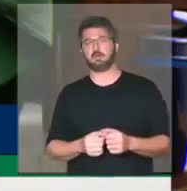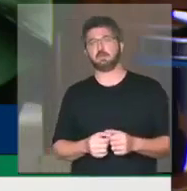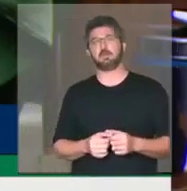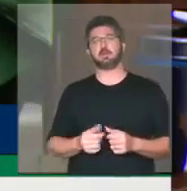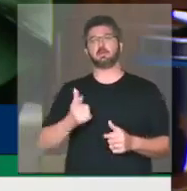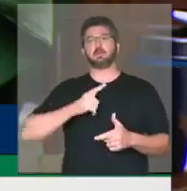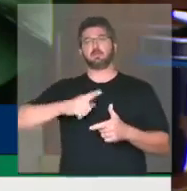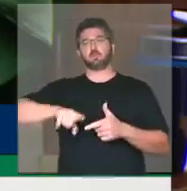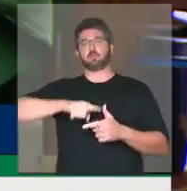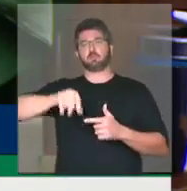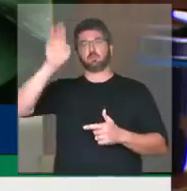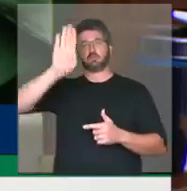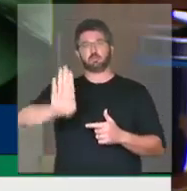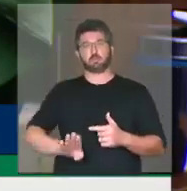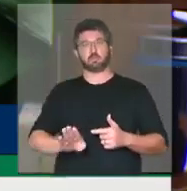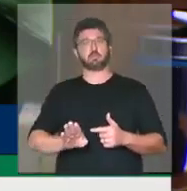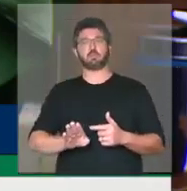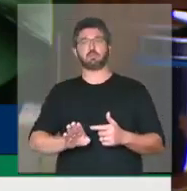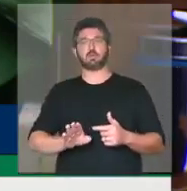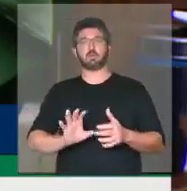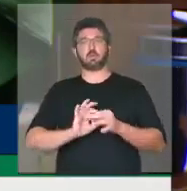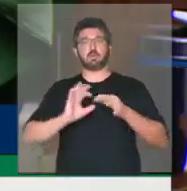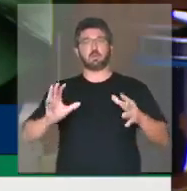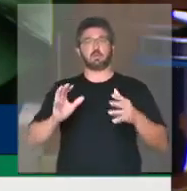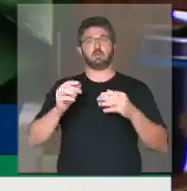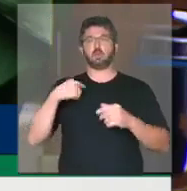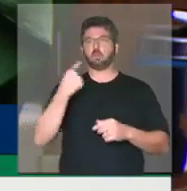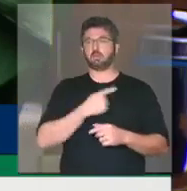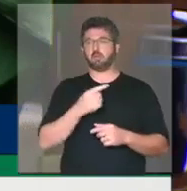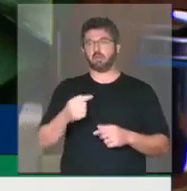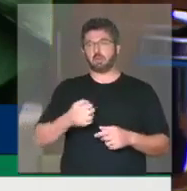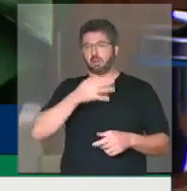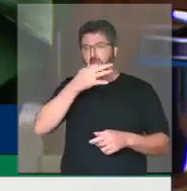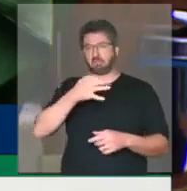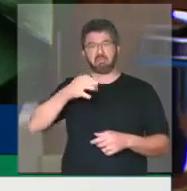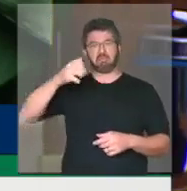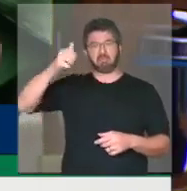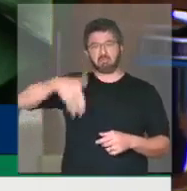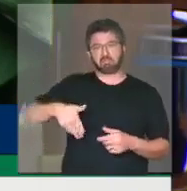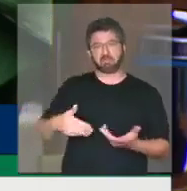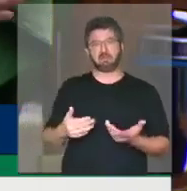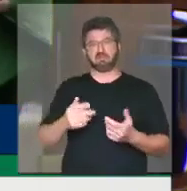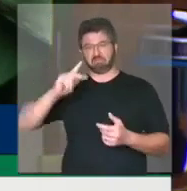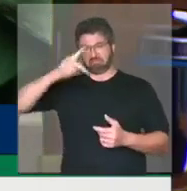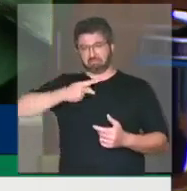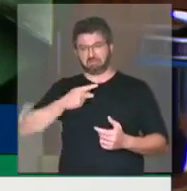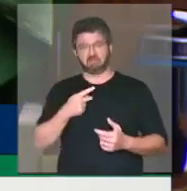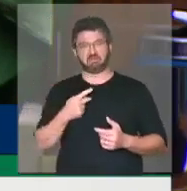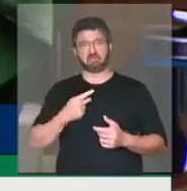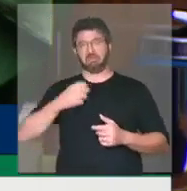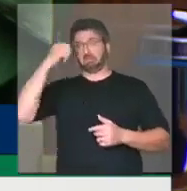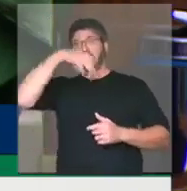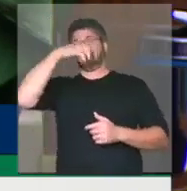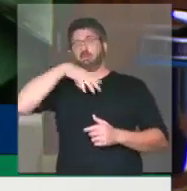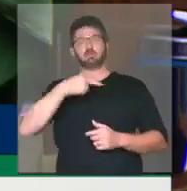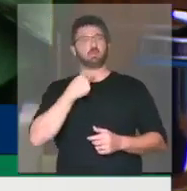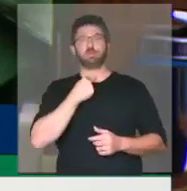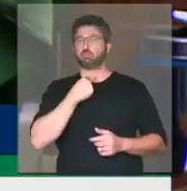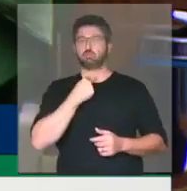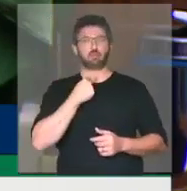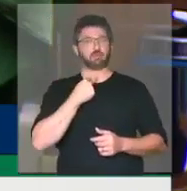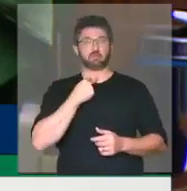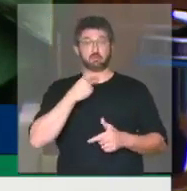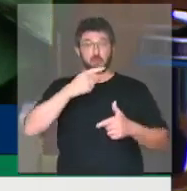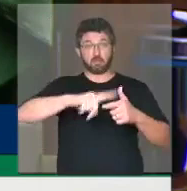tamanho dos problemas do Brasil não nos permite ter visões curtas, isoladas, extremistas. A solução